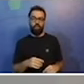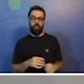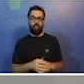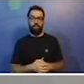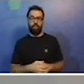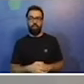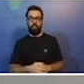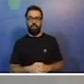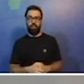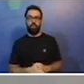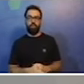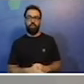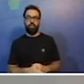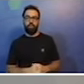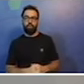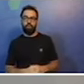plural.